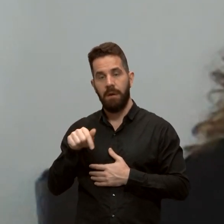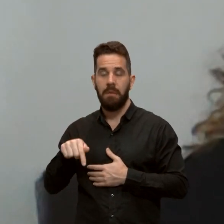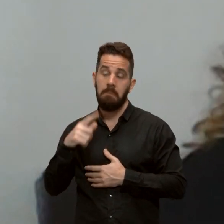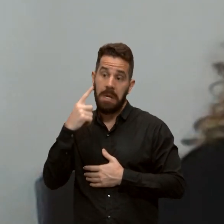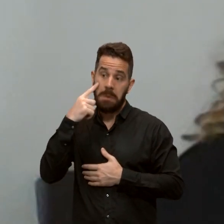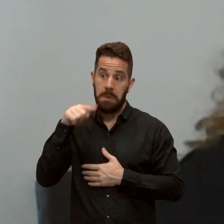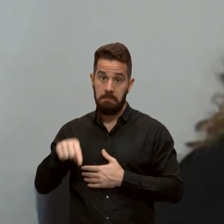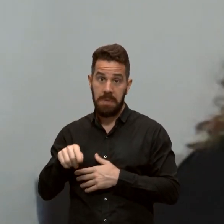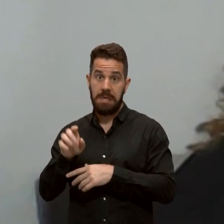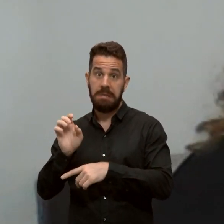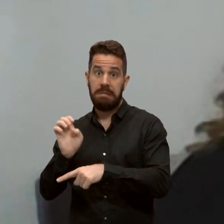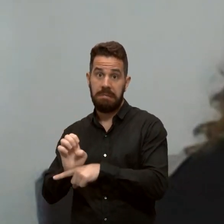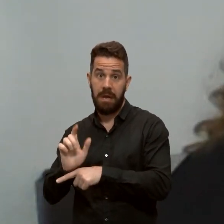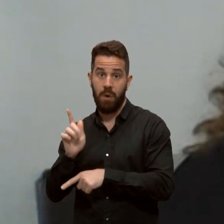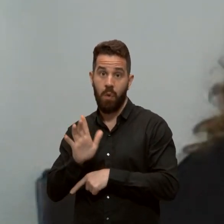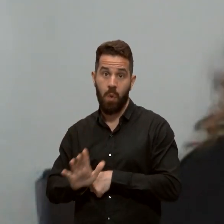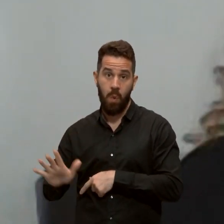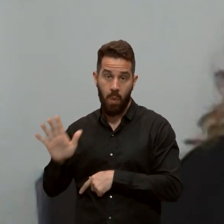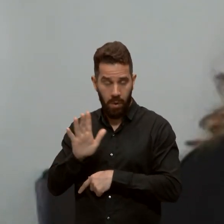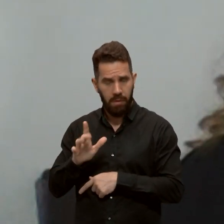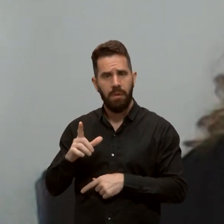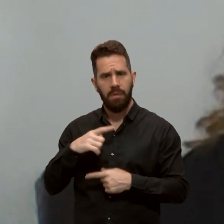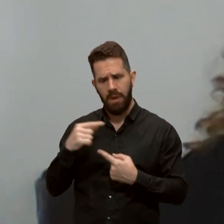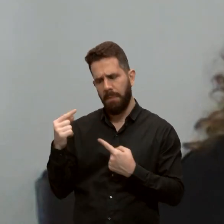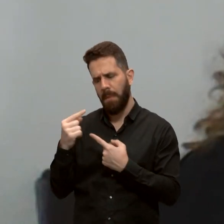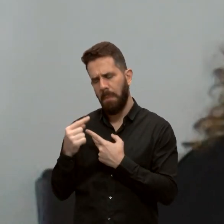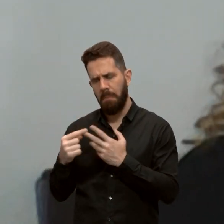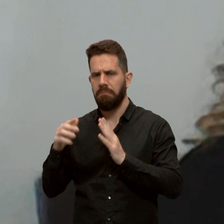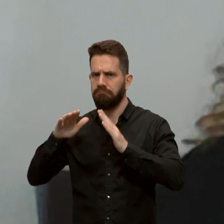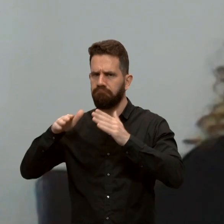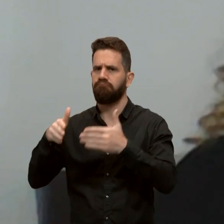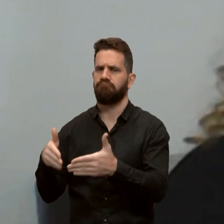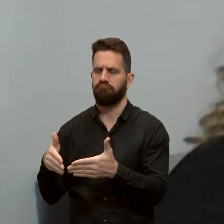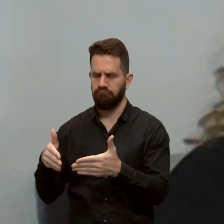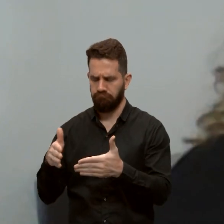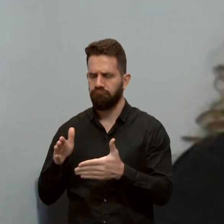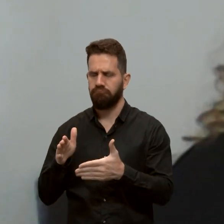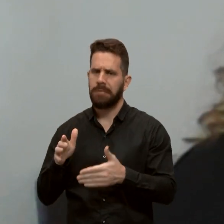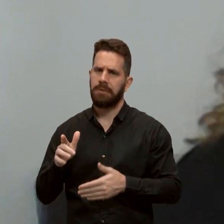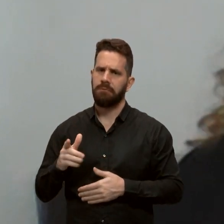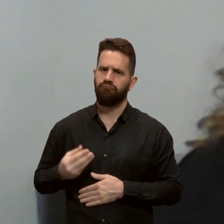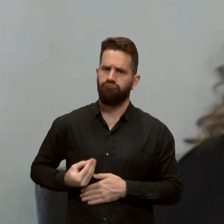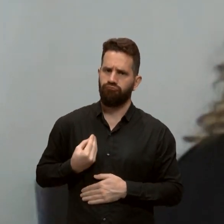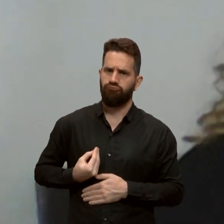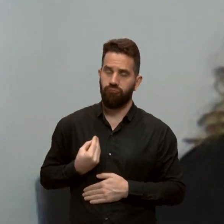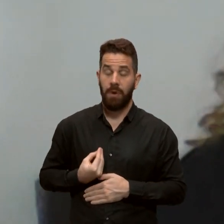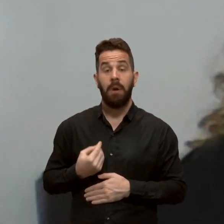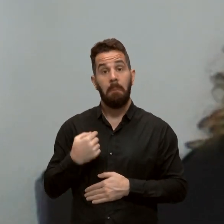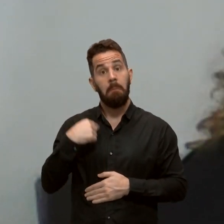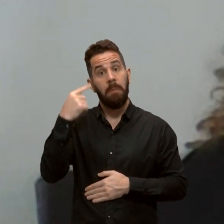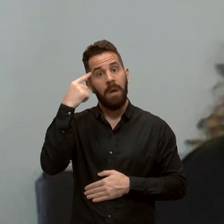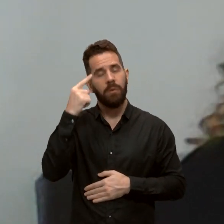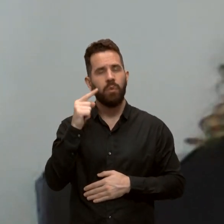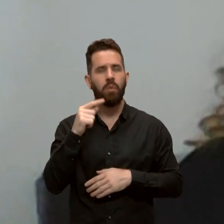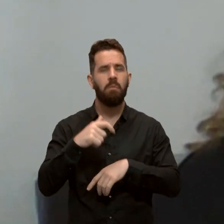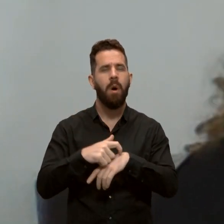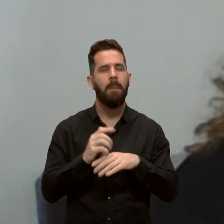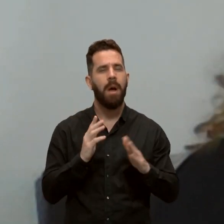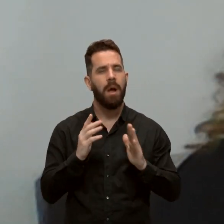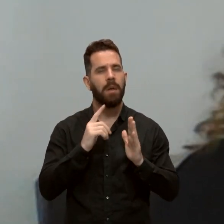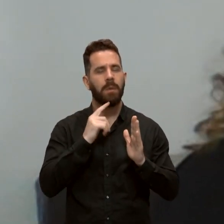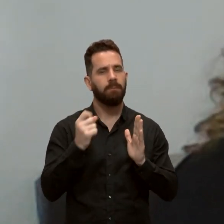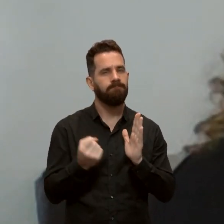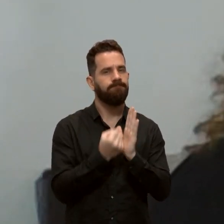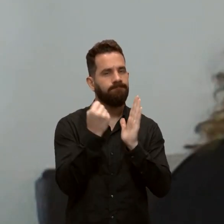nacional e particularidades aqui. Então, acho que um momento bastante simbólico e importante e aberto